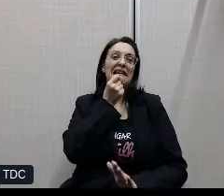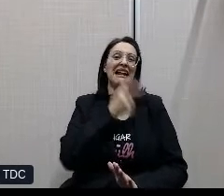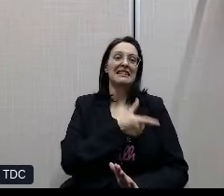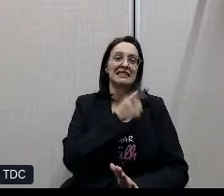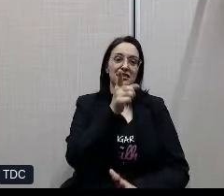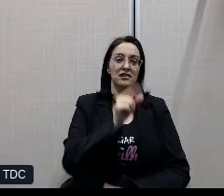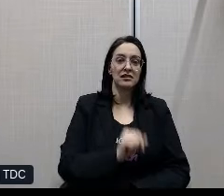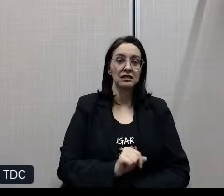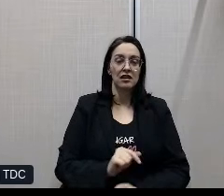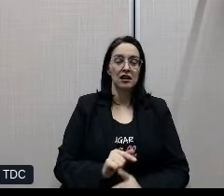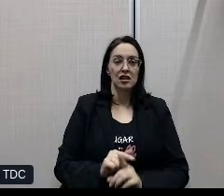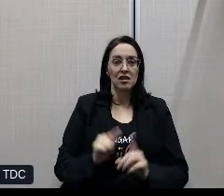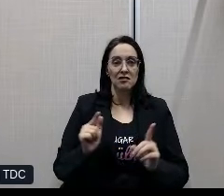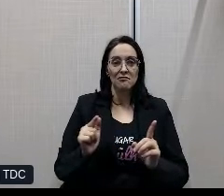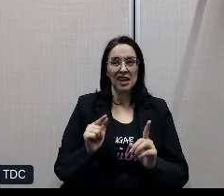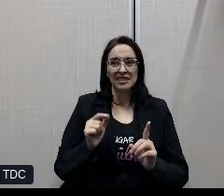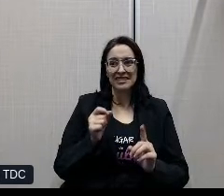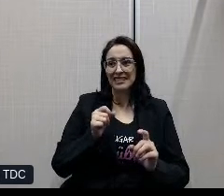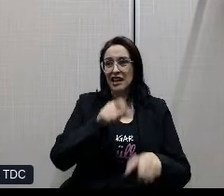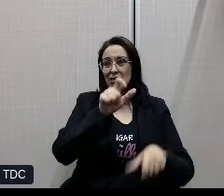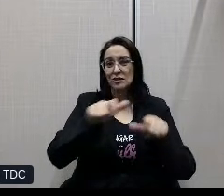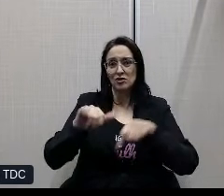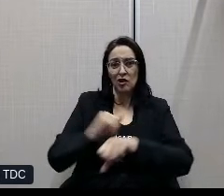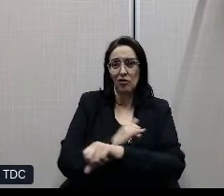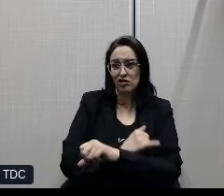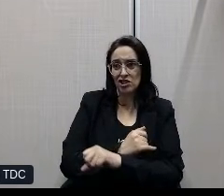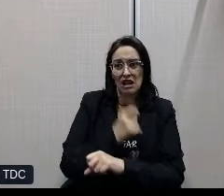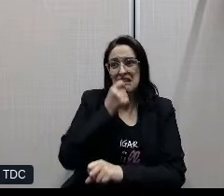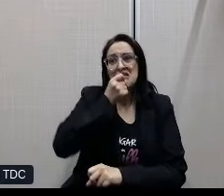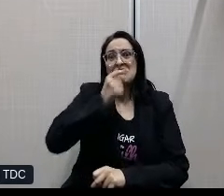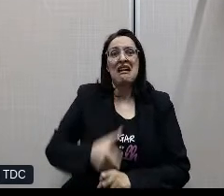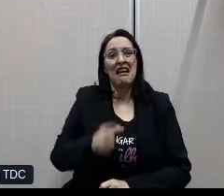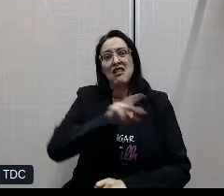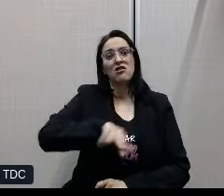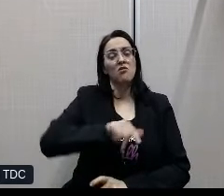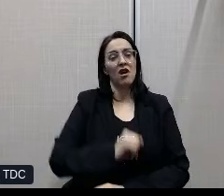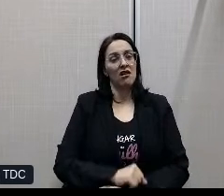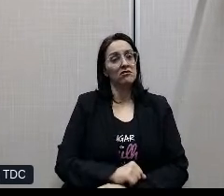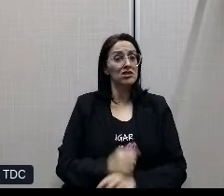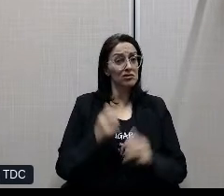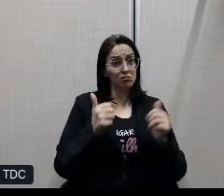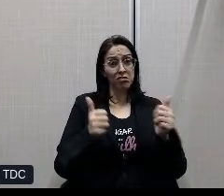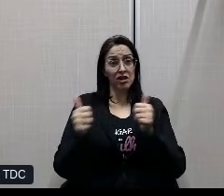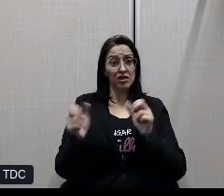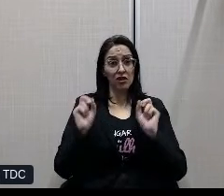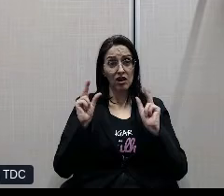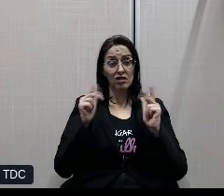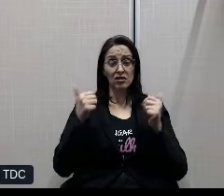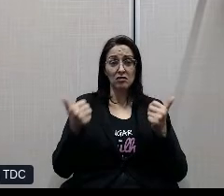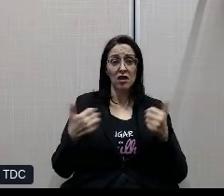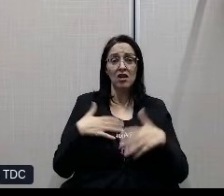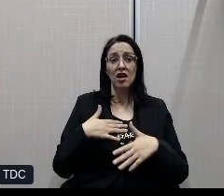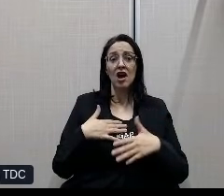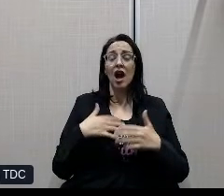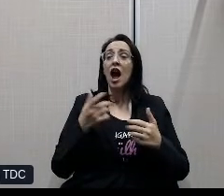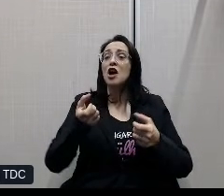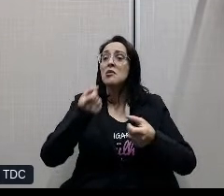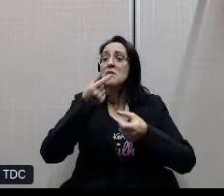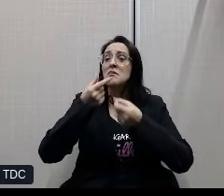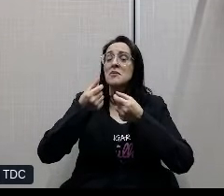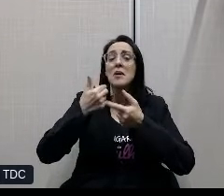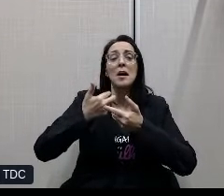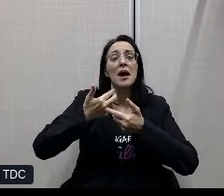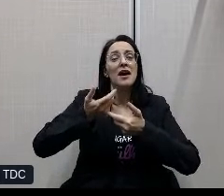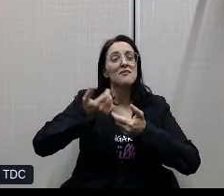Mas nem todo gordinho é engraçado. E tá tudo bem. Ponto 8. Não indique dietas e produtos de emagrecimento.